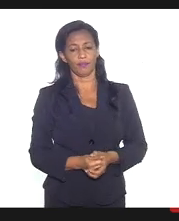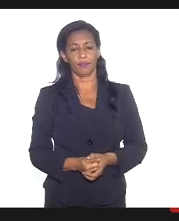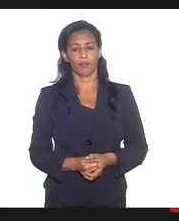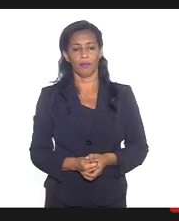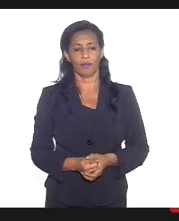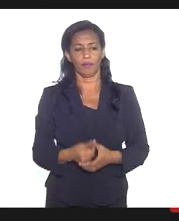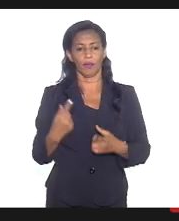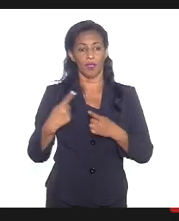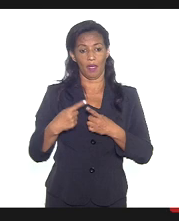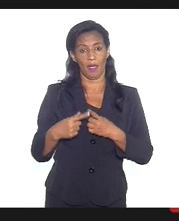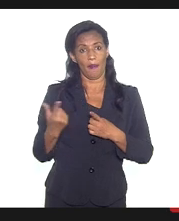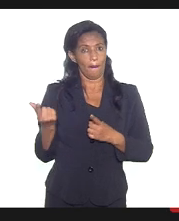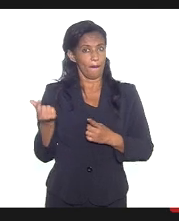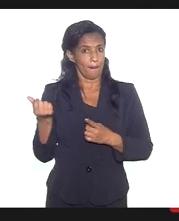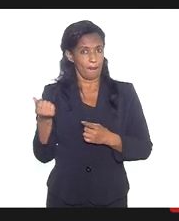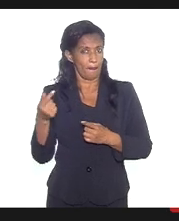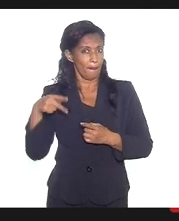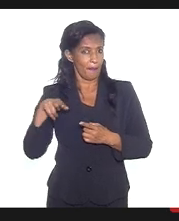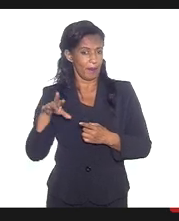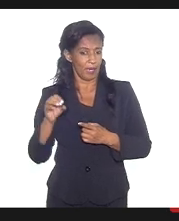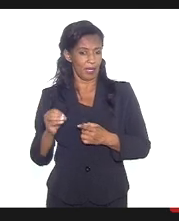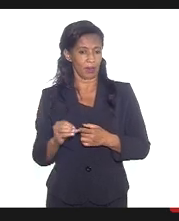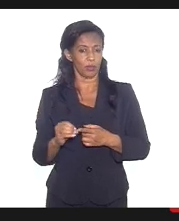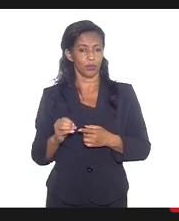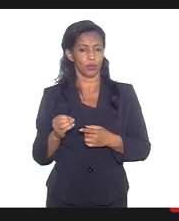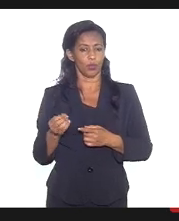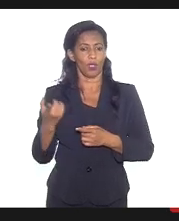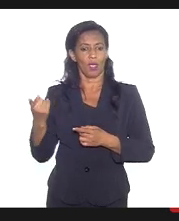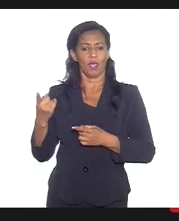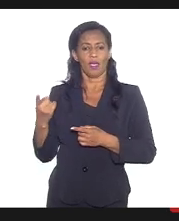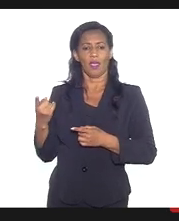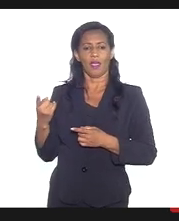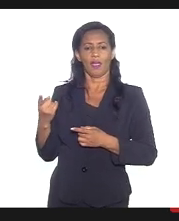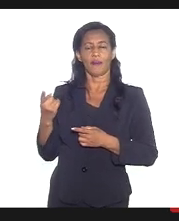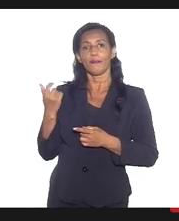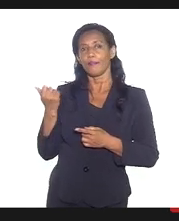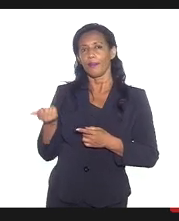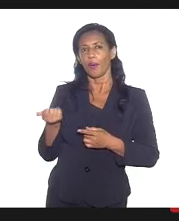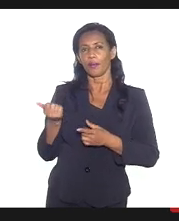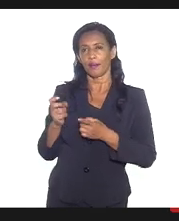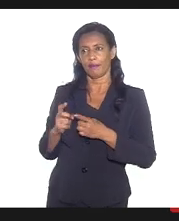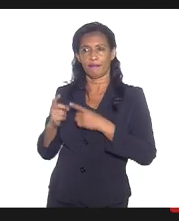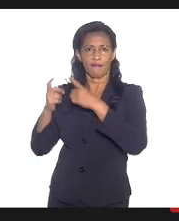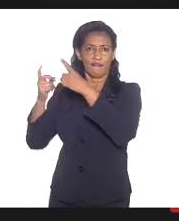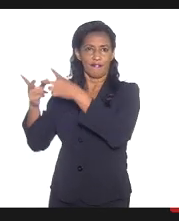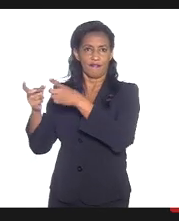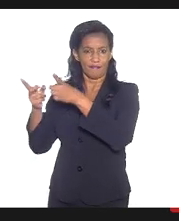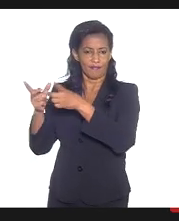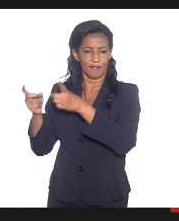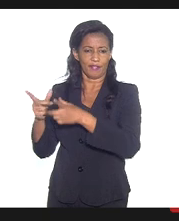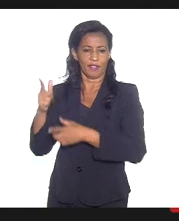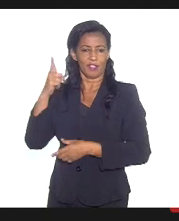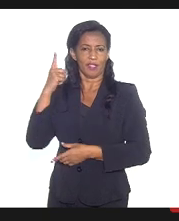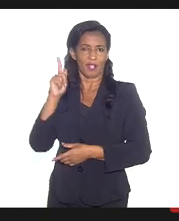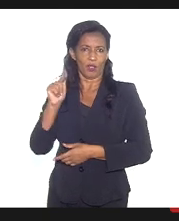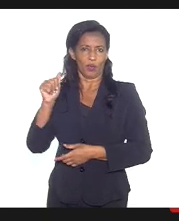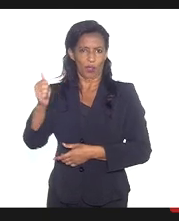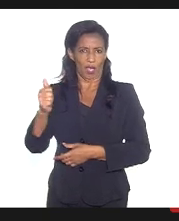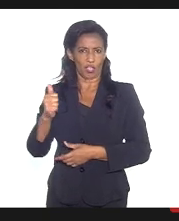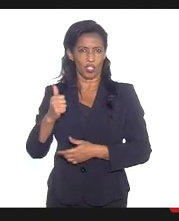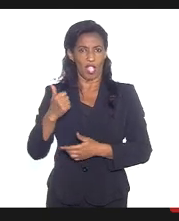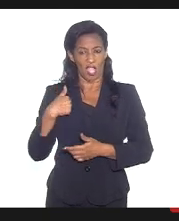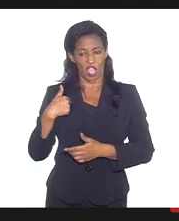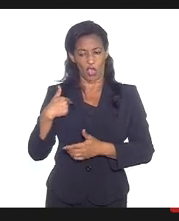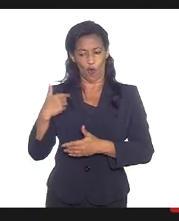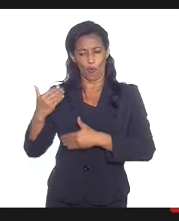Preço é um entrave, né? Então, assim, importação de GNL, em vez de eu utilizar, de eu processar o meu